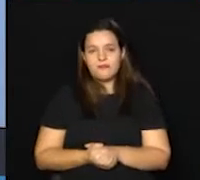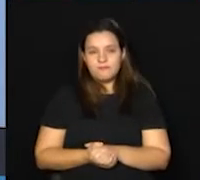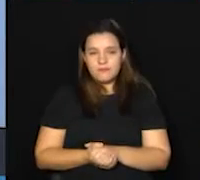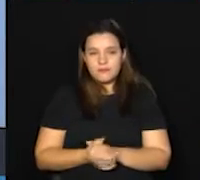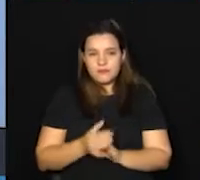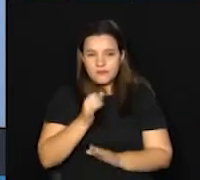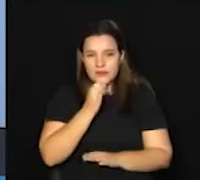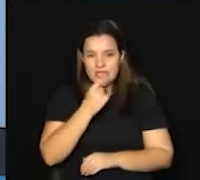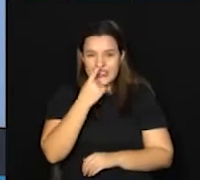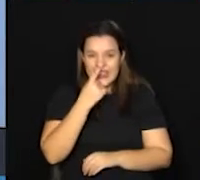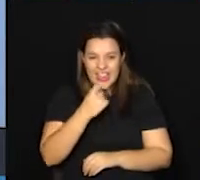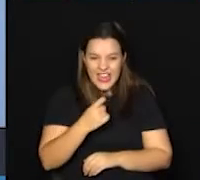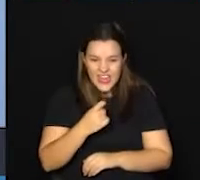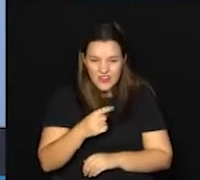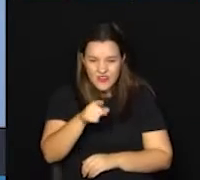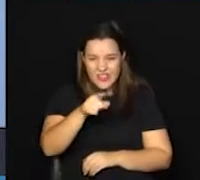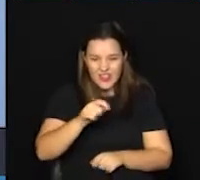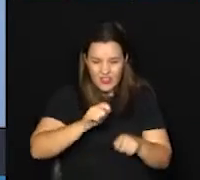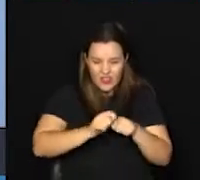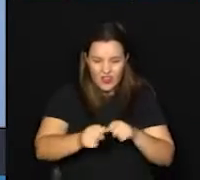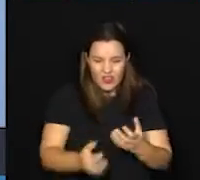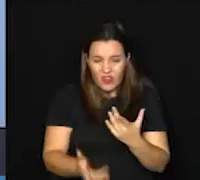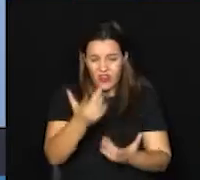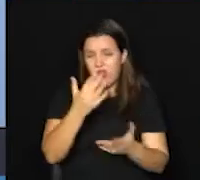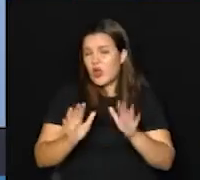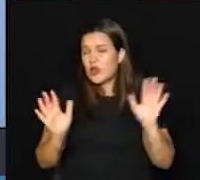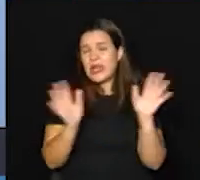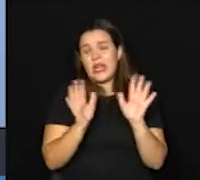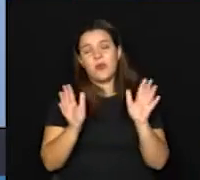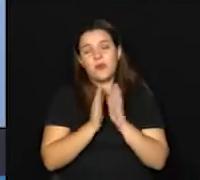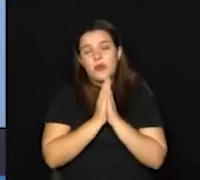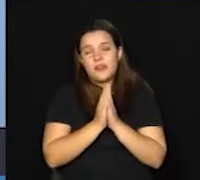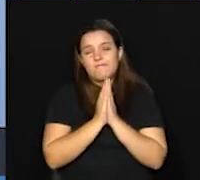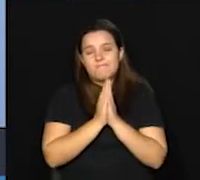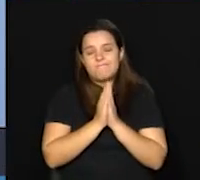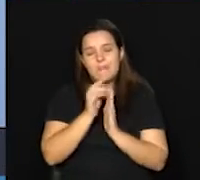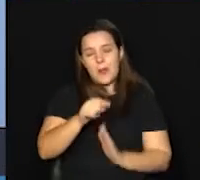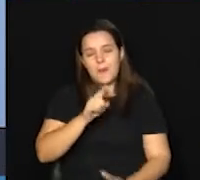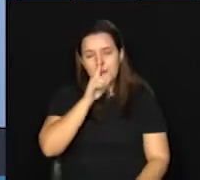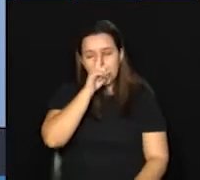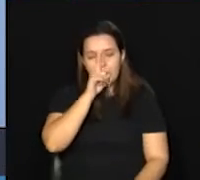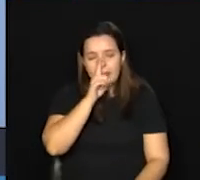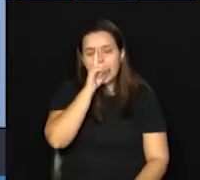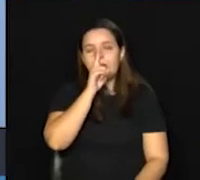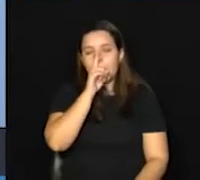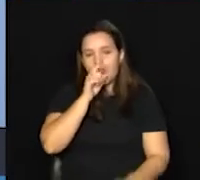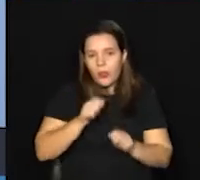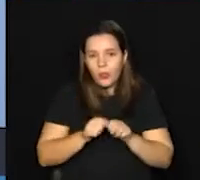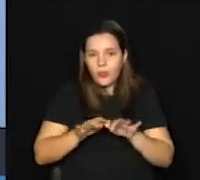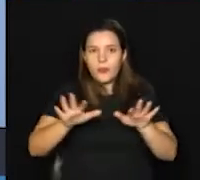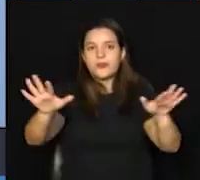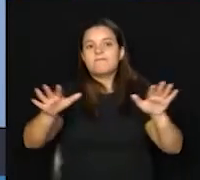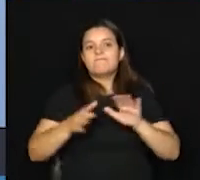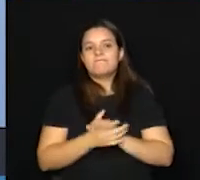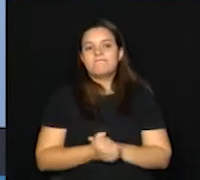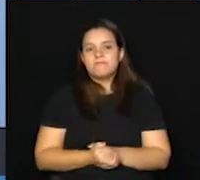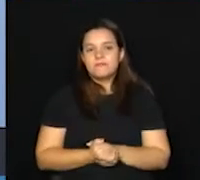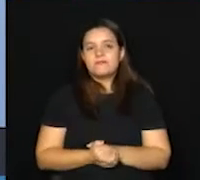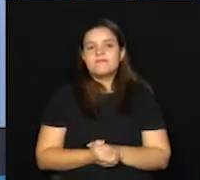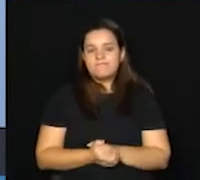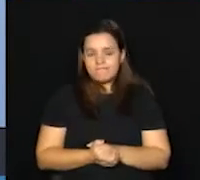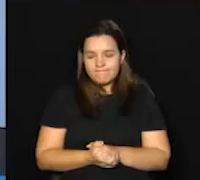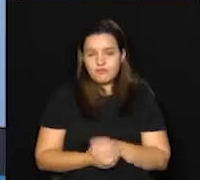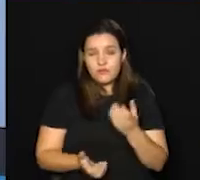quintal, não coloque fogo nesse lixo, porque isso é extremamente perigoso, além da questão de causar o